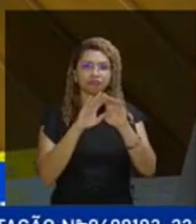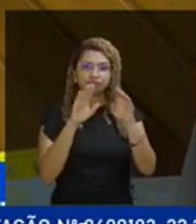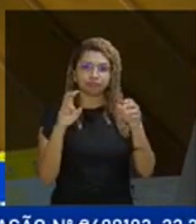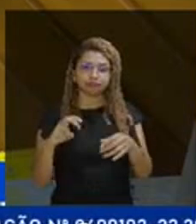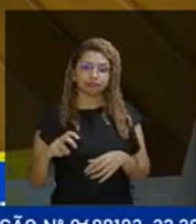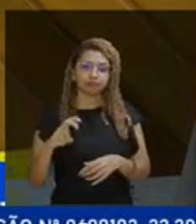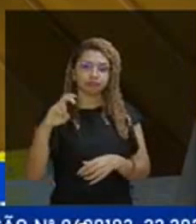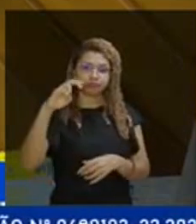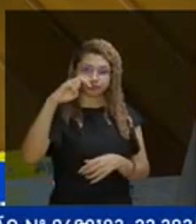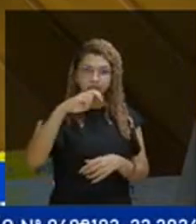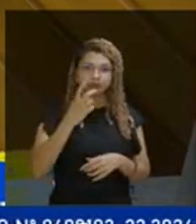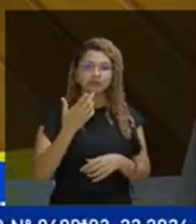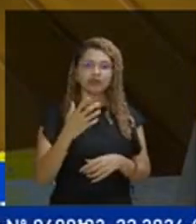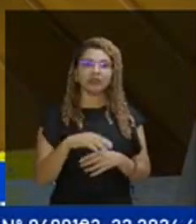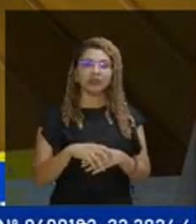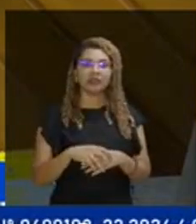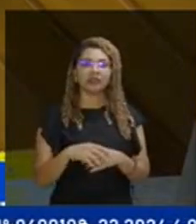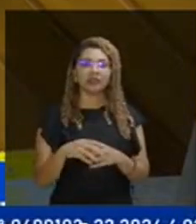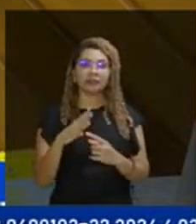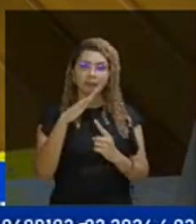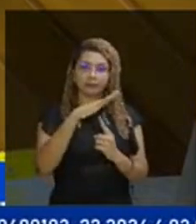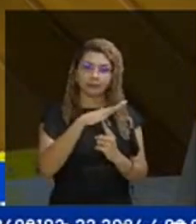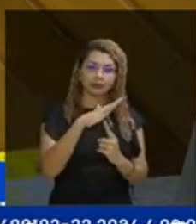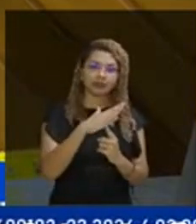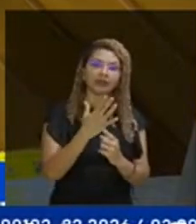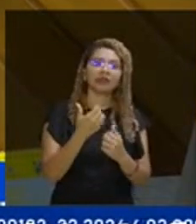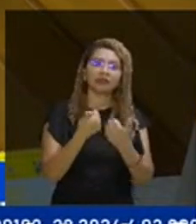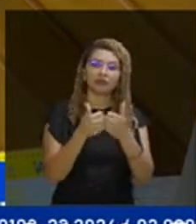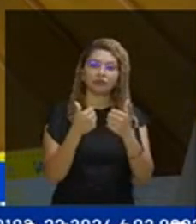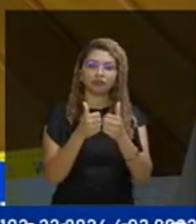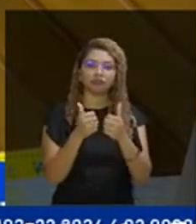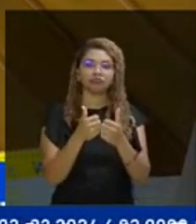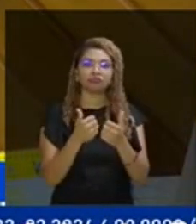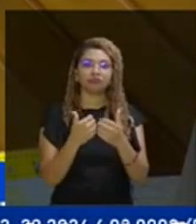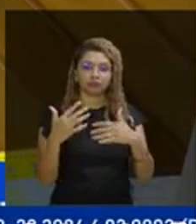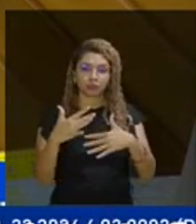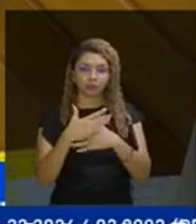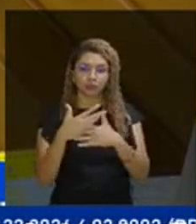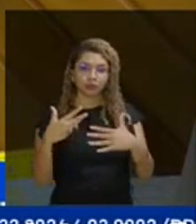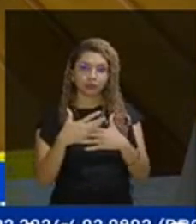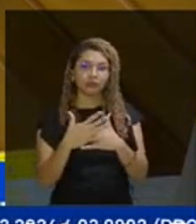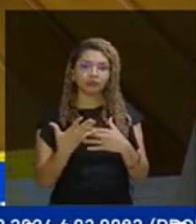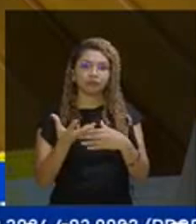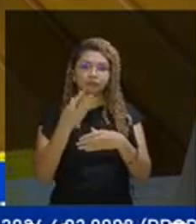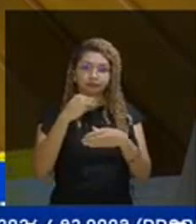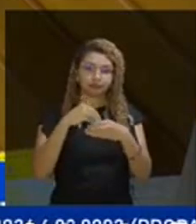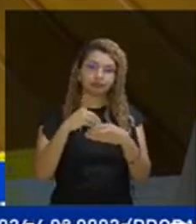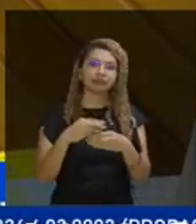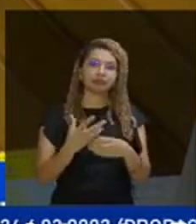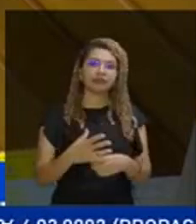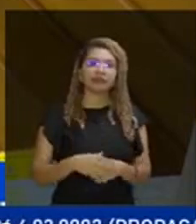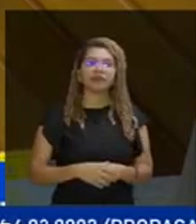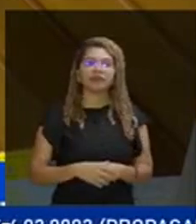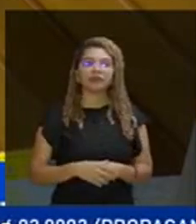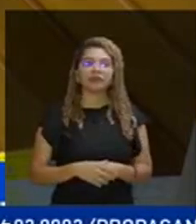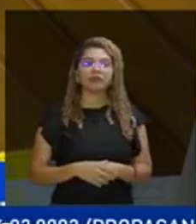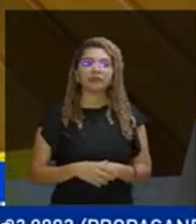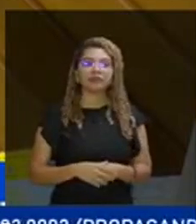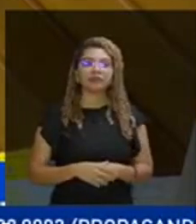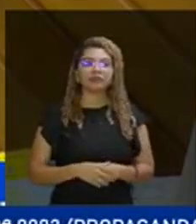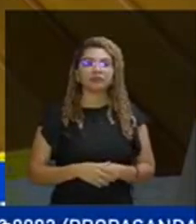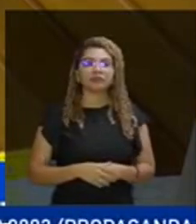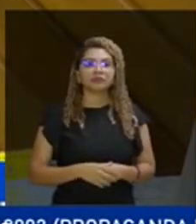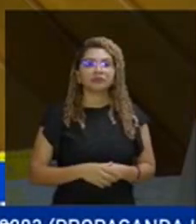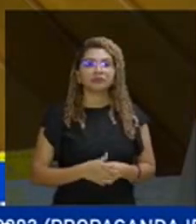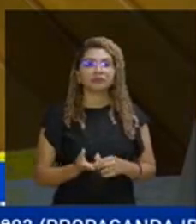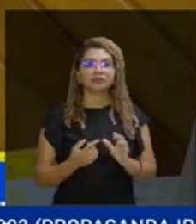pontes, paradas de ônibus e outros equipamentos urbanos, é vedada a veiculação de propaganda de qualquer natureza, inclusive pichação, inscrição a tinta e